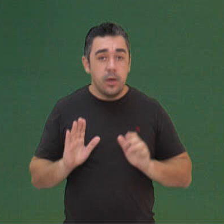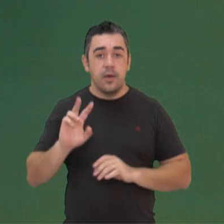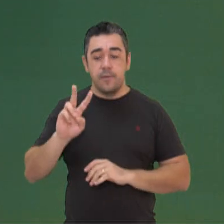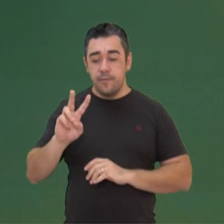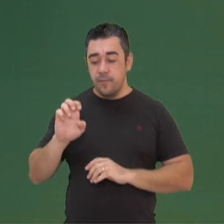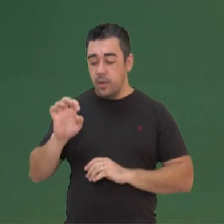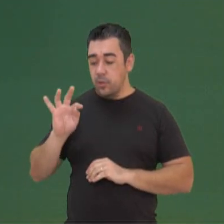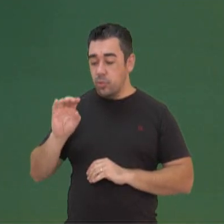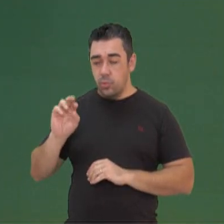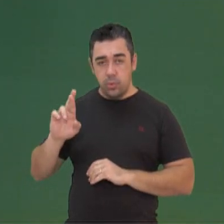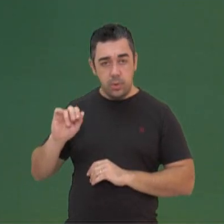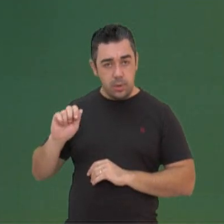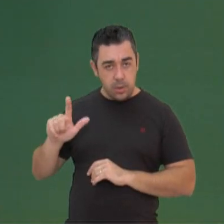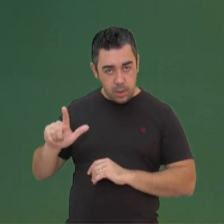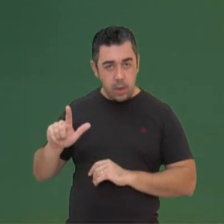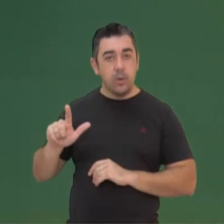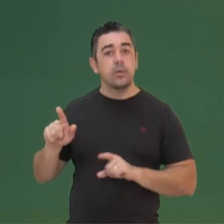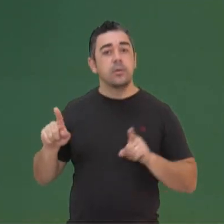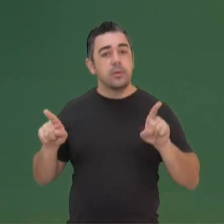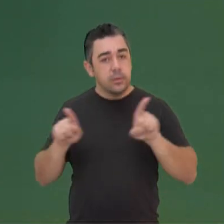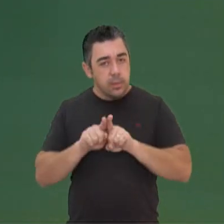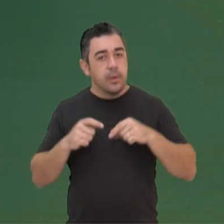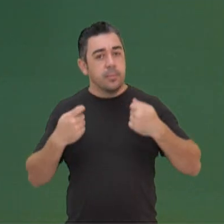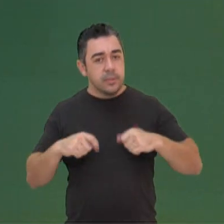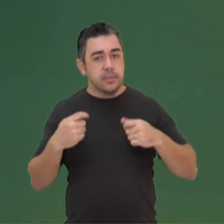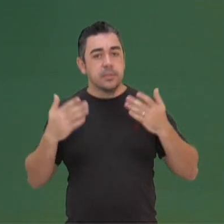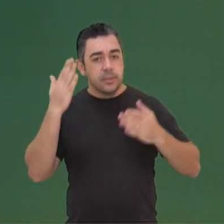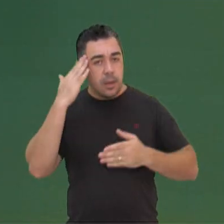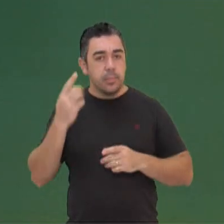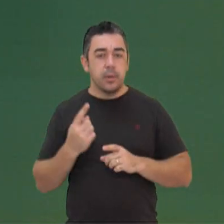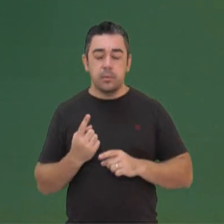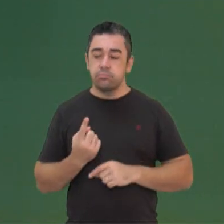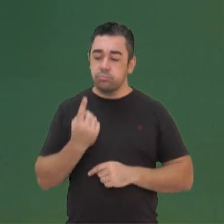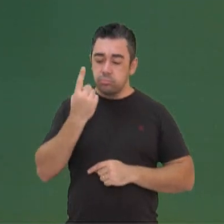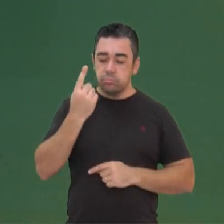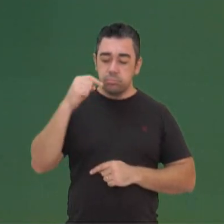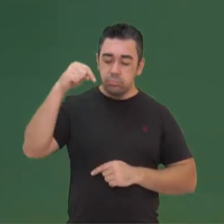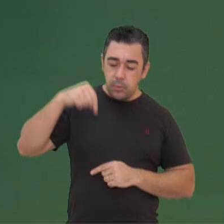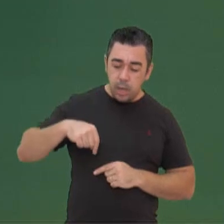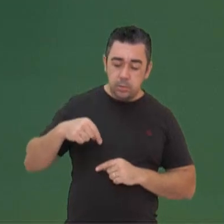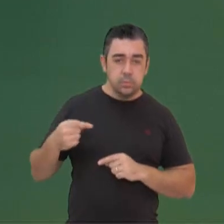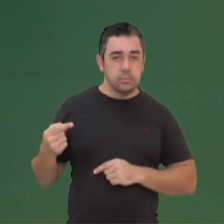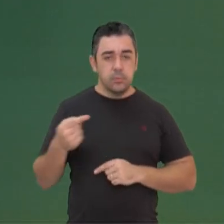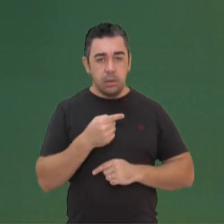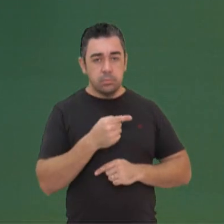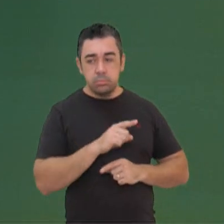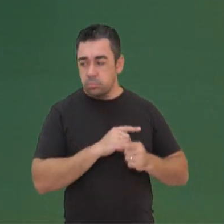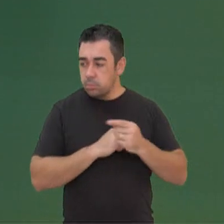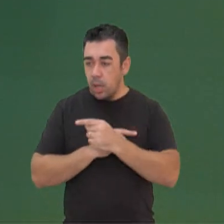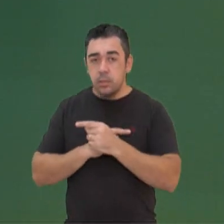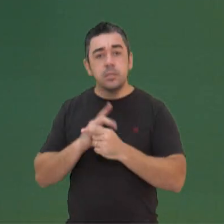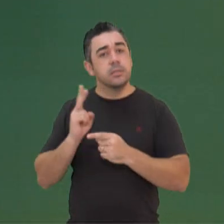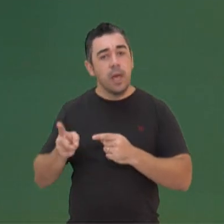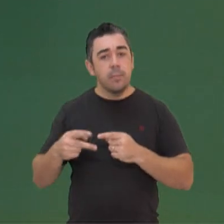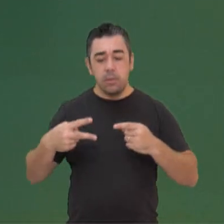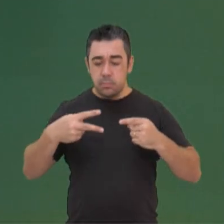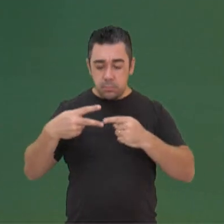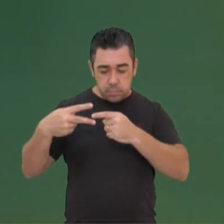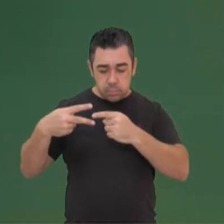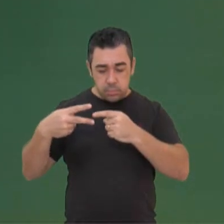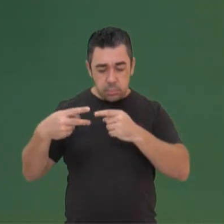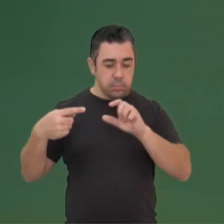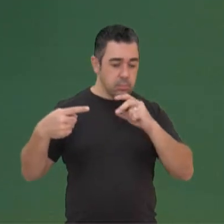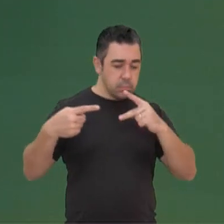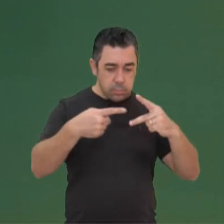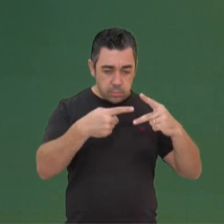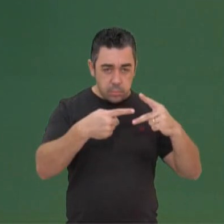valor, uma unidade, ela necessita também de uma orientação, normalmente uma flecha que indica para onde que vai, para onde que